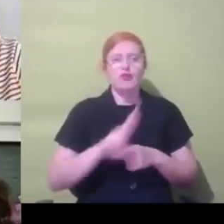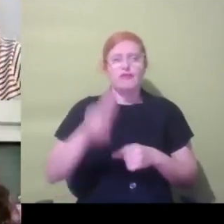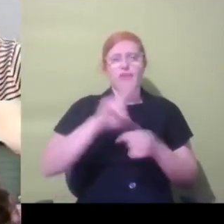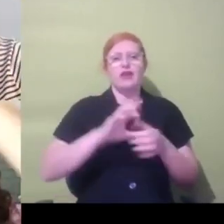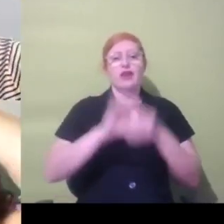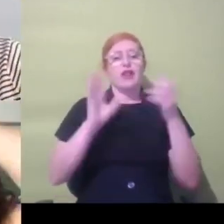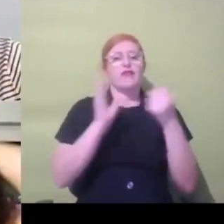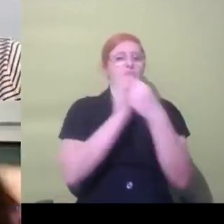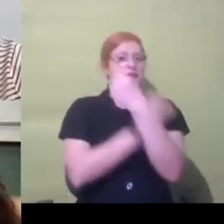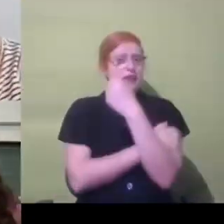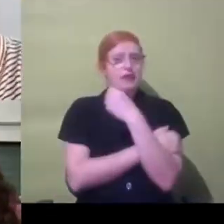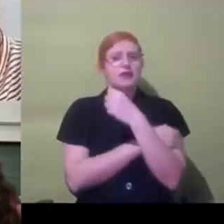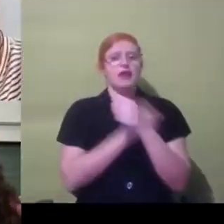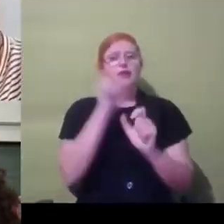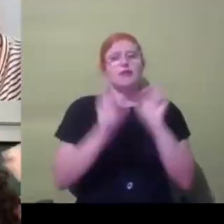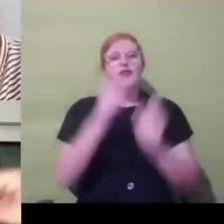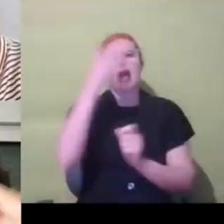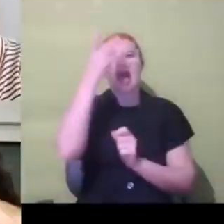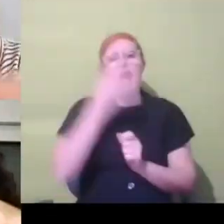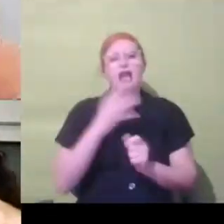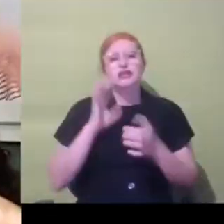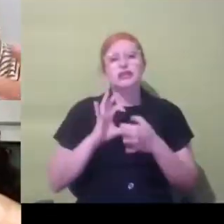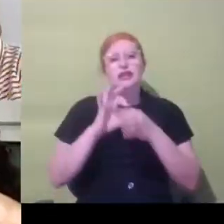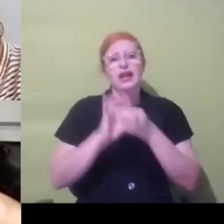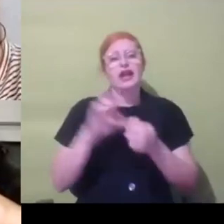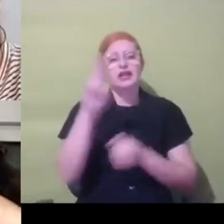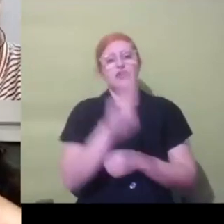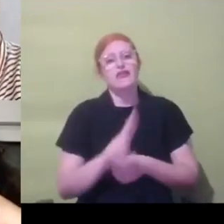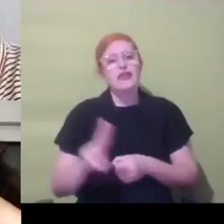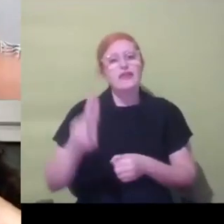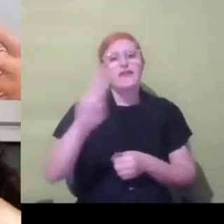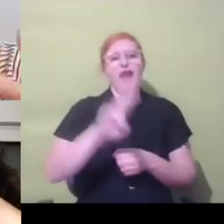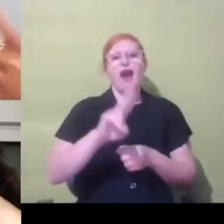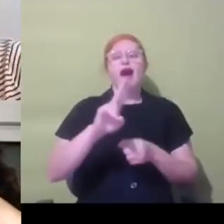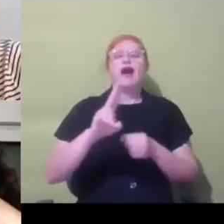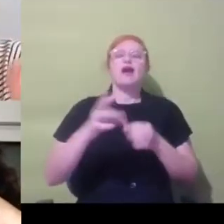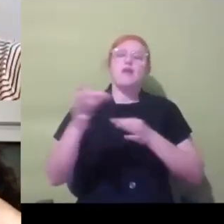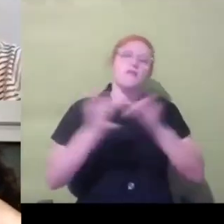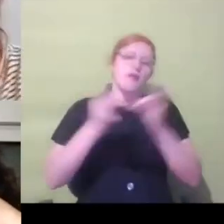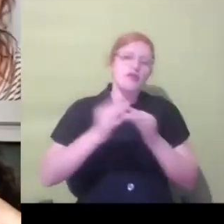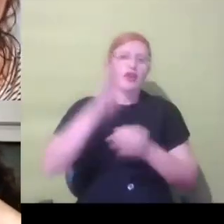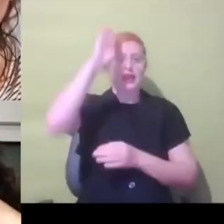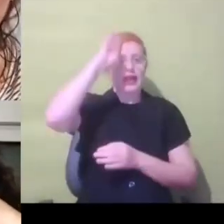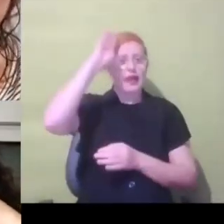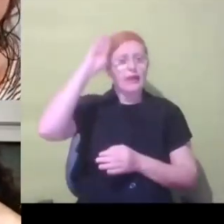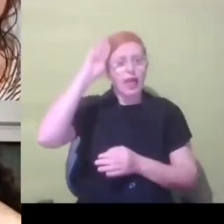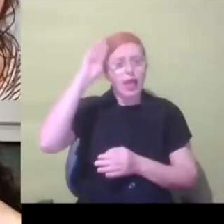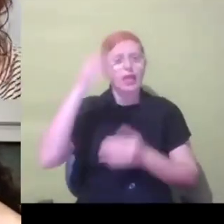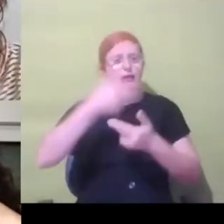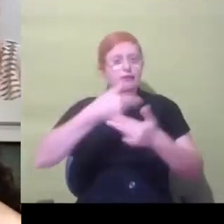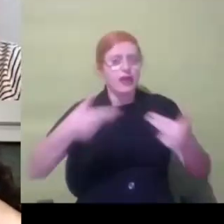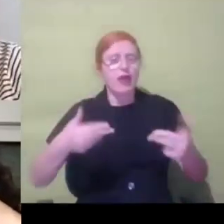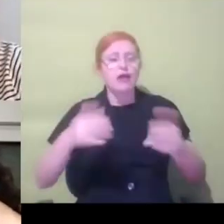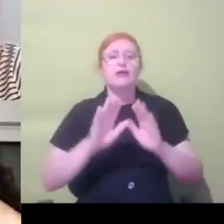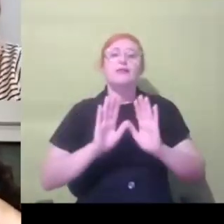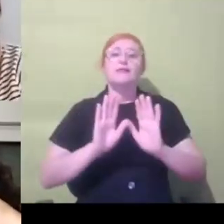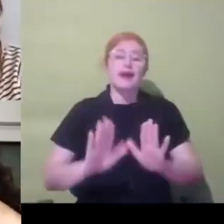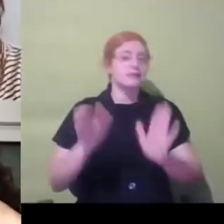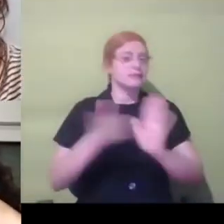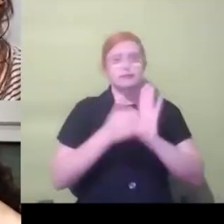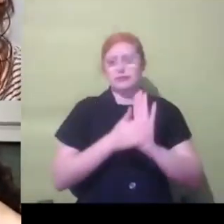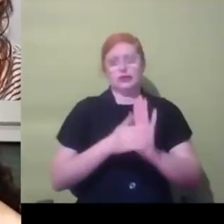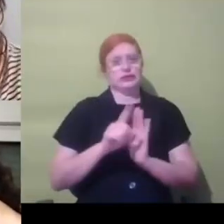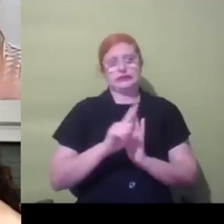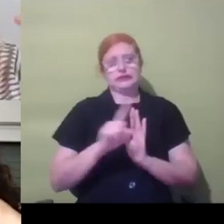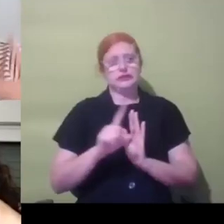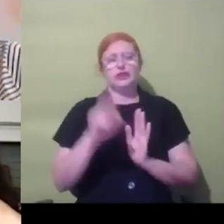Livre Feminista, as pessoas acham que é ligado à universidade, é um projeto acadêmico e tal. E a proposta não é